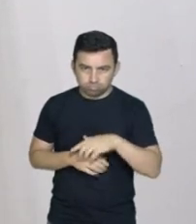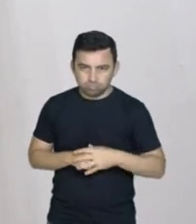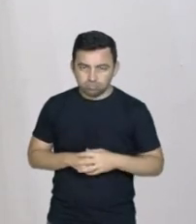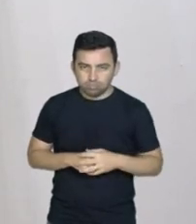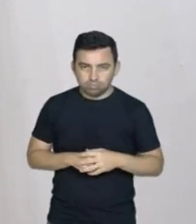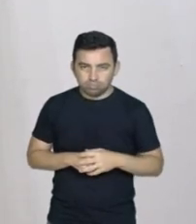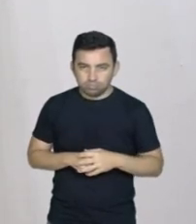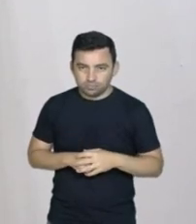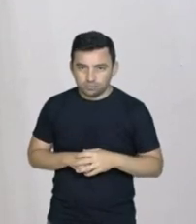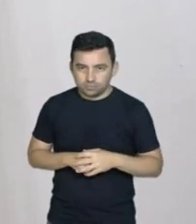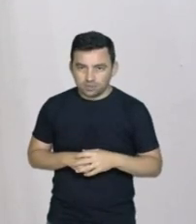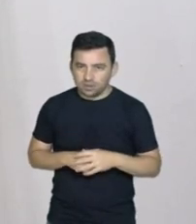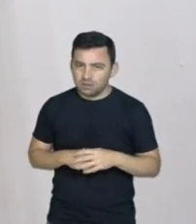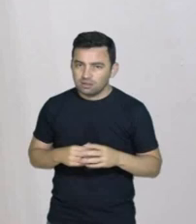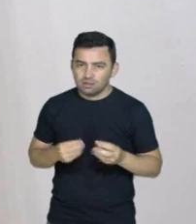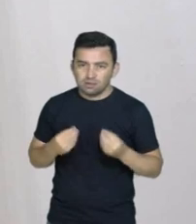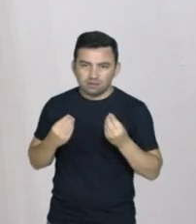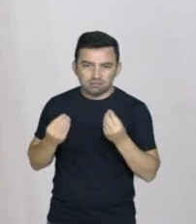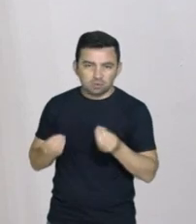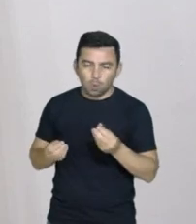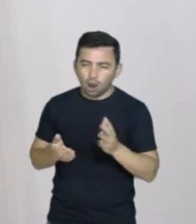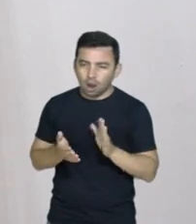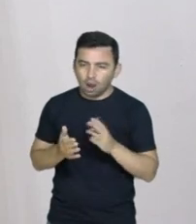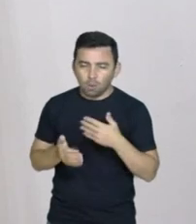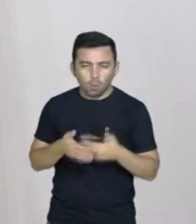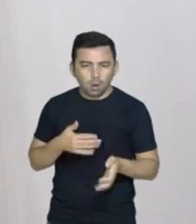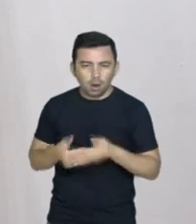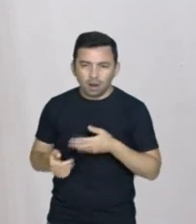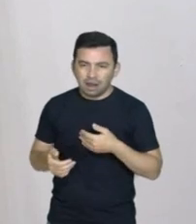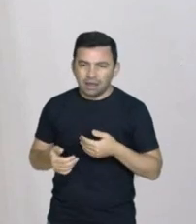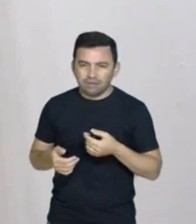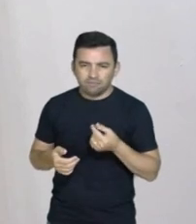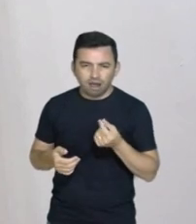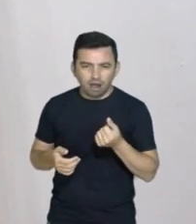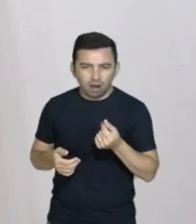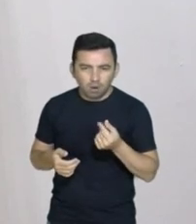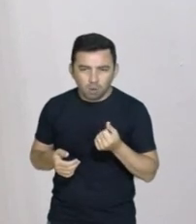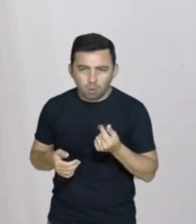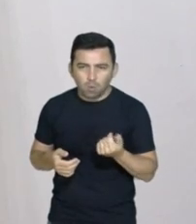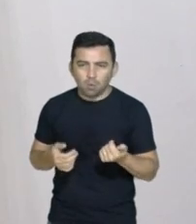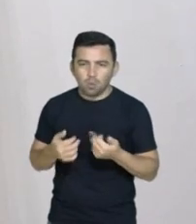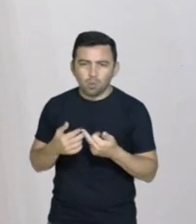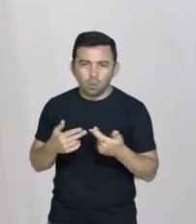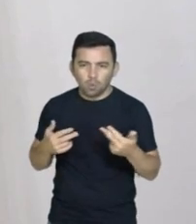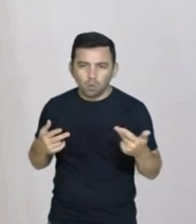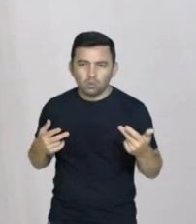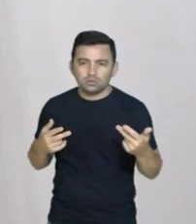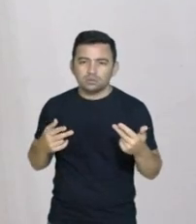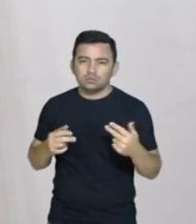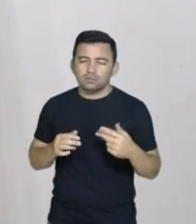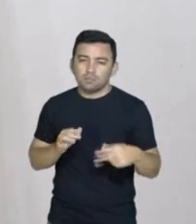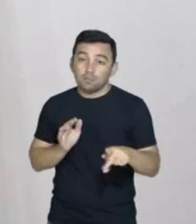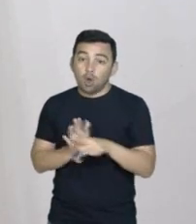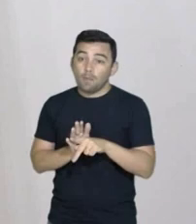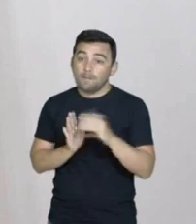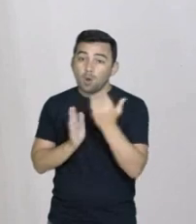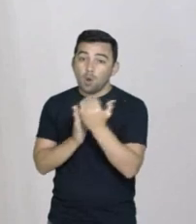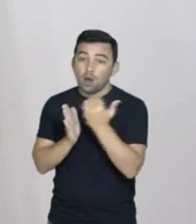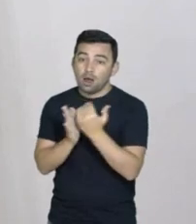receber qualquer subvenção auxílio ou benefício originário de programa